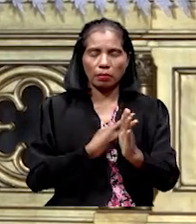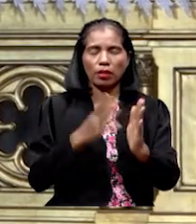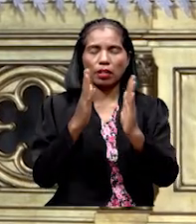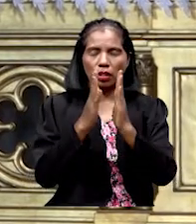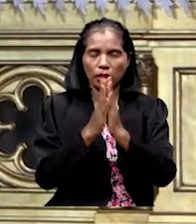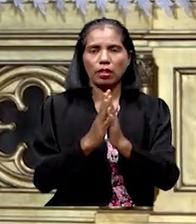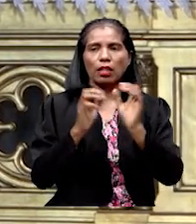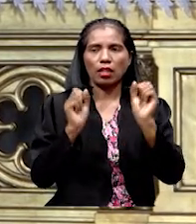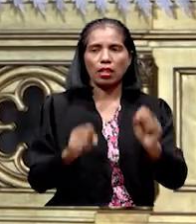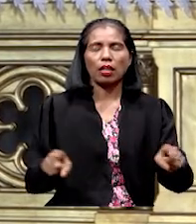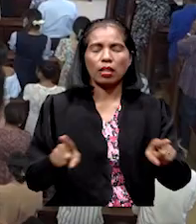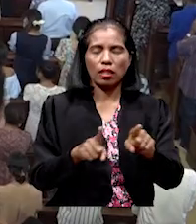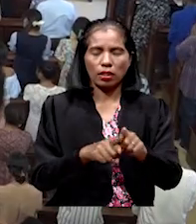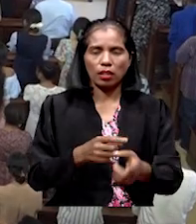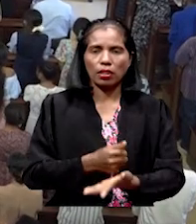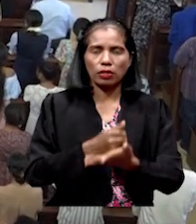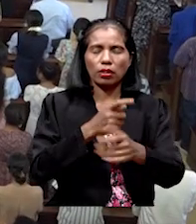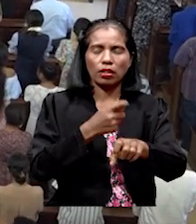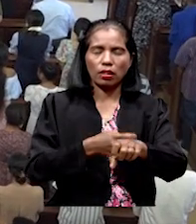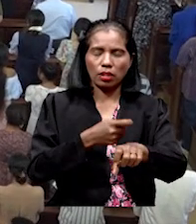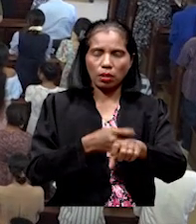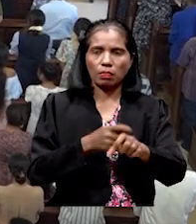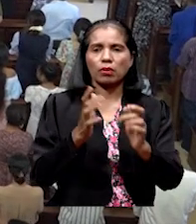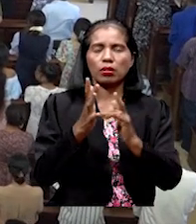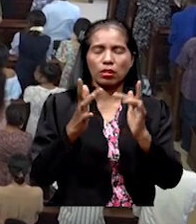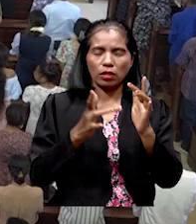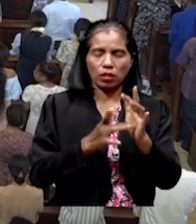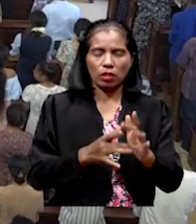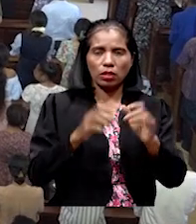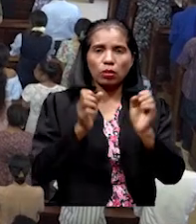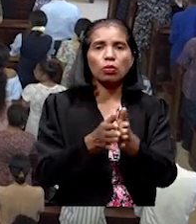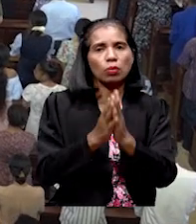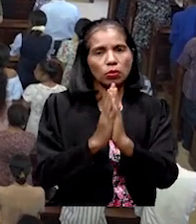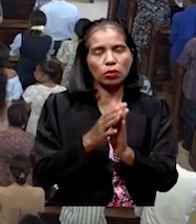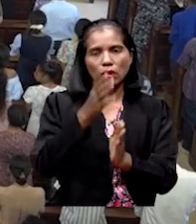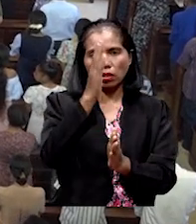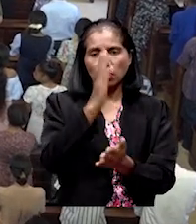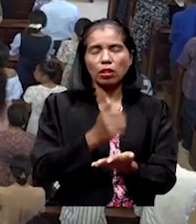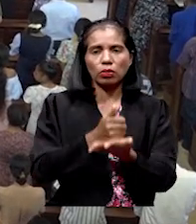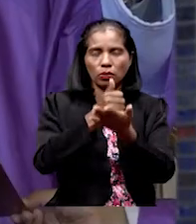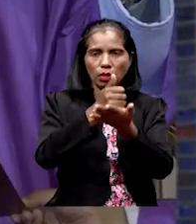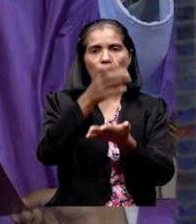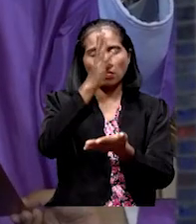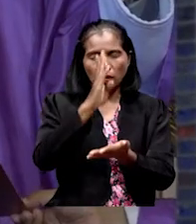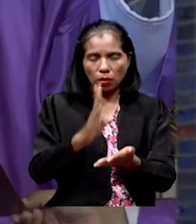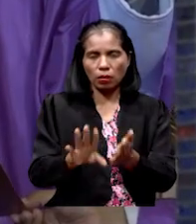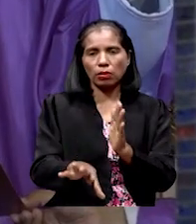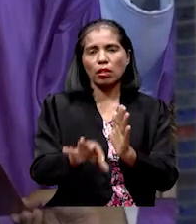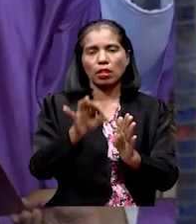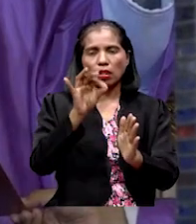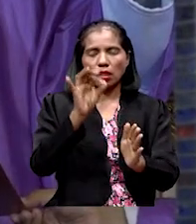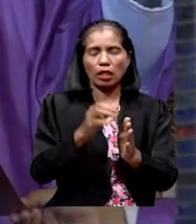Zezum, no dar caridade e a tempo quaresmanian, hori husu tulumba maromak atu bele hetan solusaun lalais